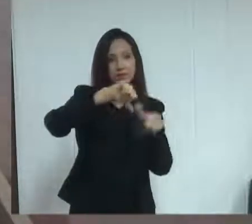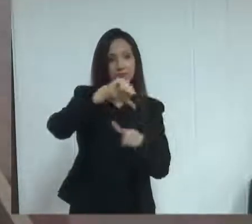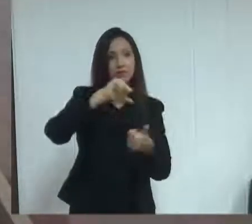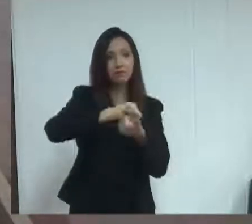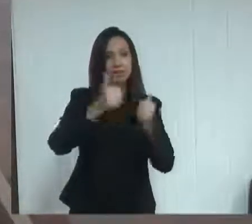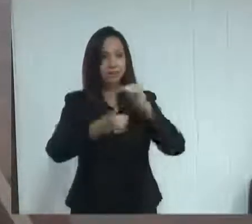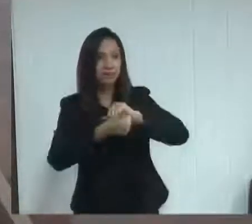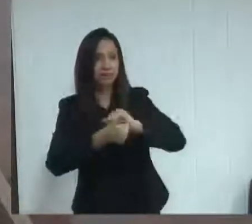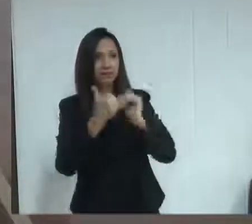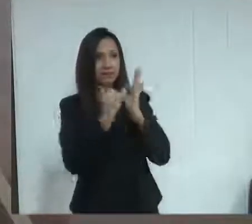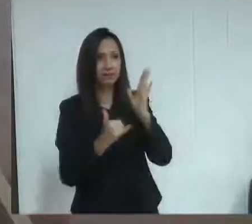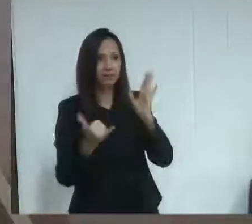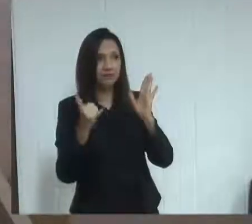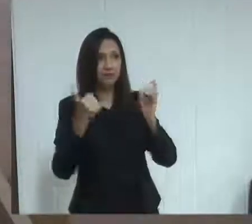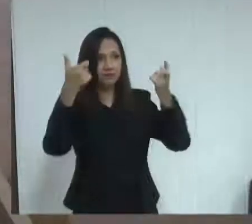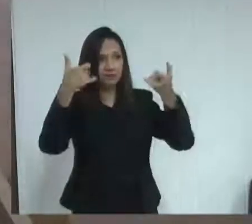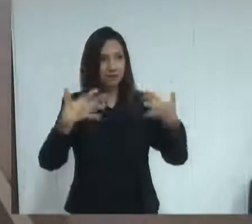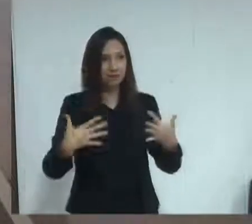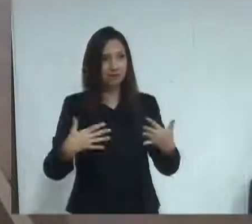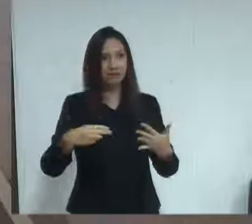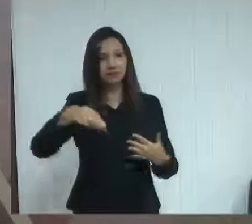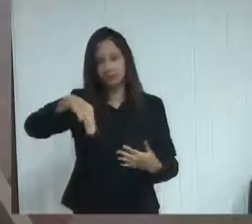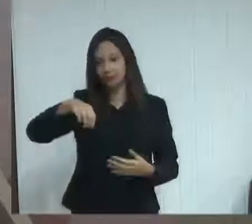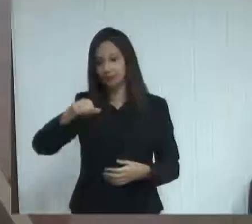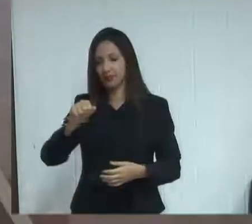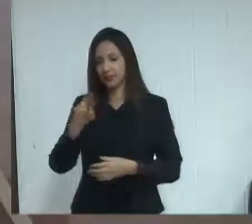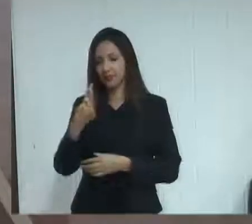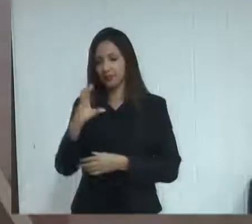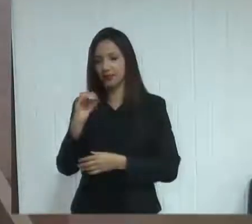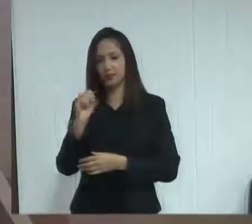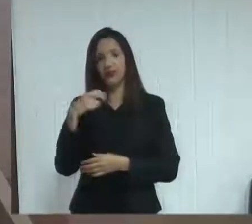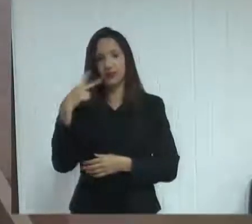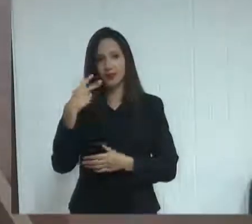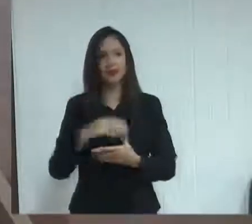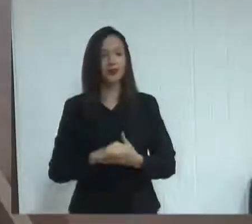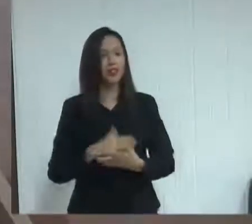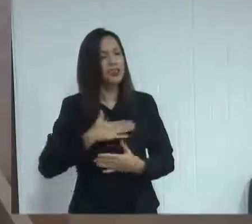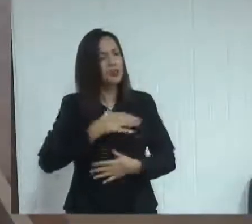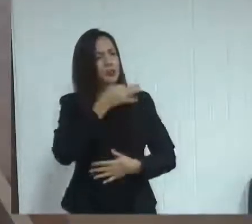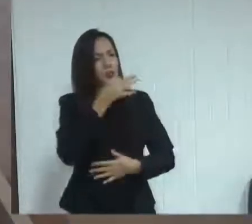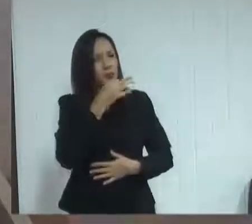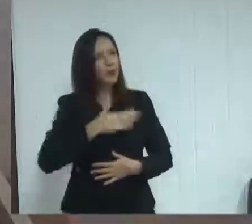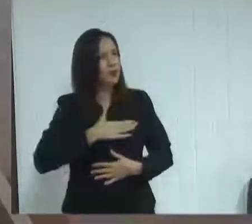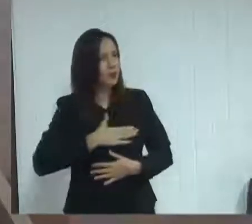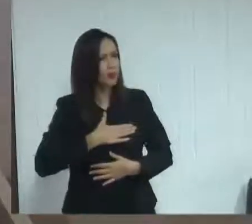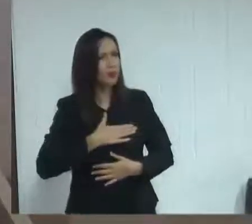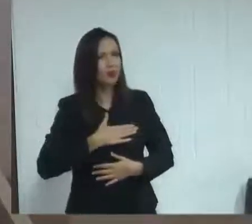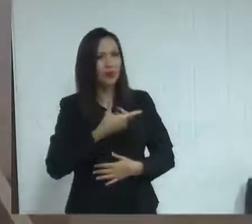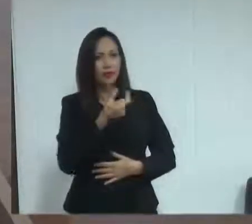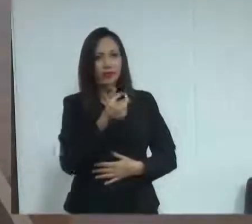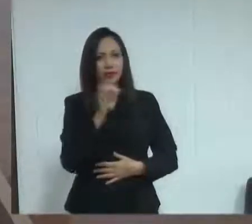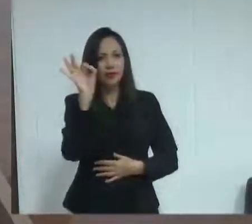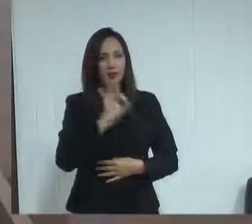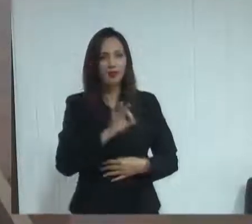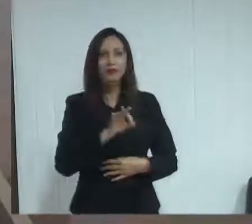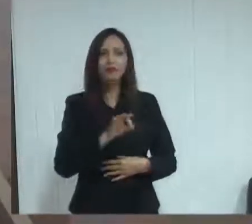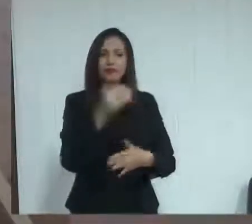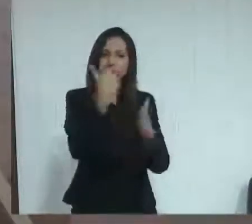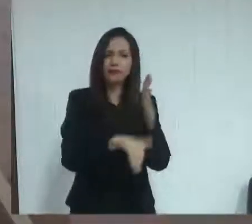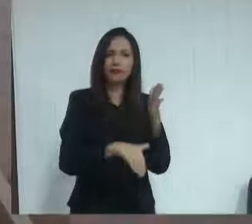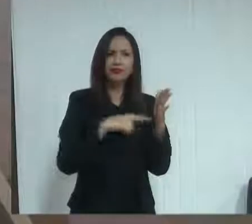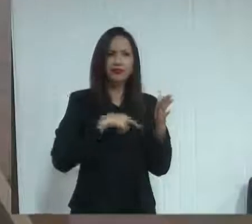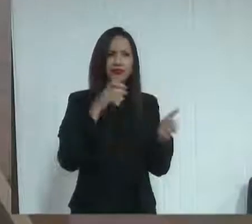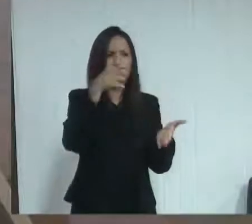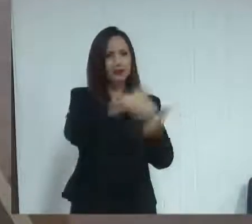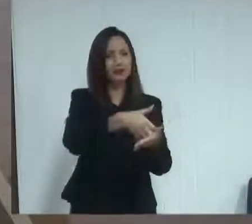dos impostos, como bem disse o Marcos. Então, é esse meu ponto de vista. Eu compreendo, e eu gostaria que tivesse 20%, gente, em desconto. Porque daí eu ia